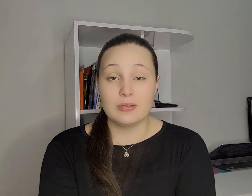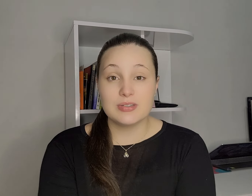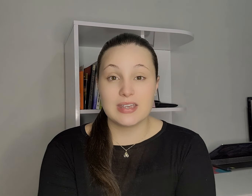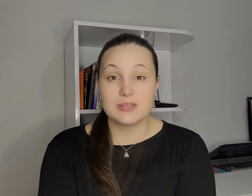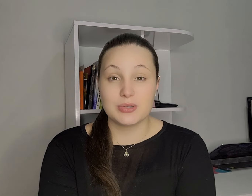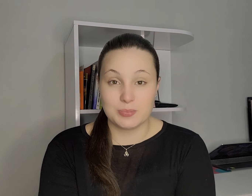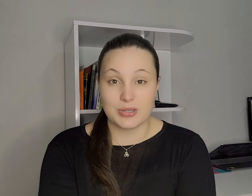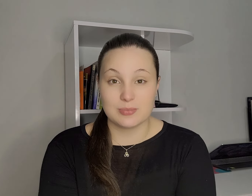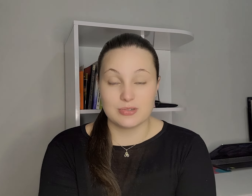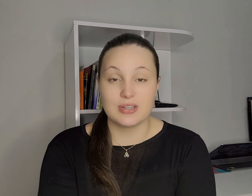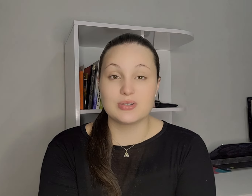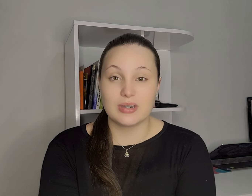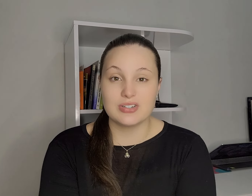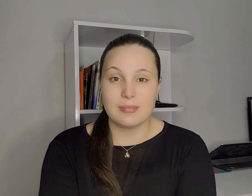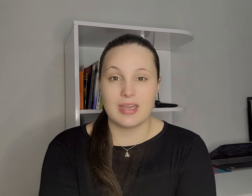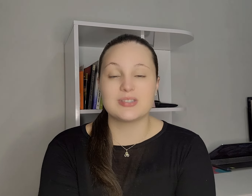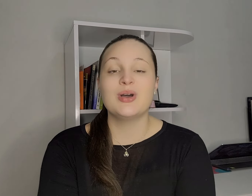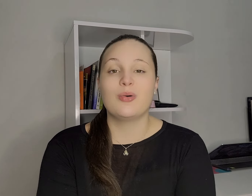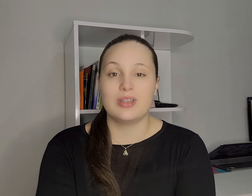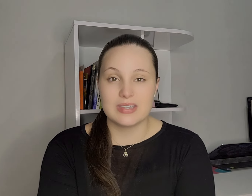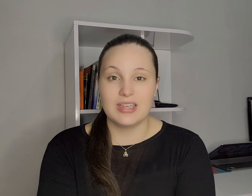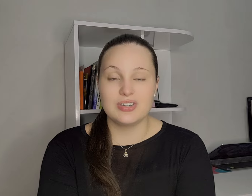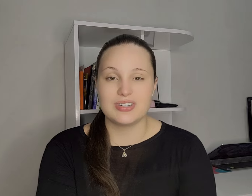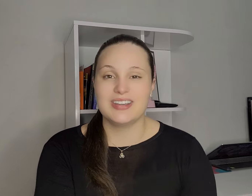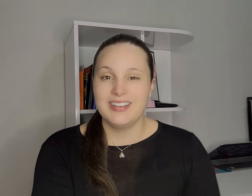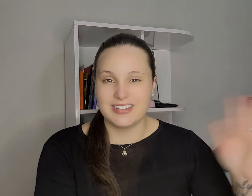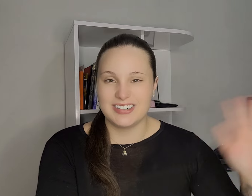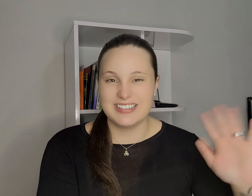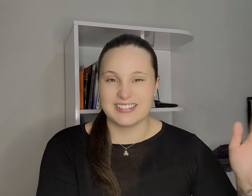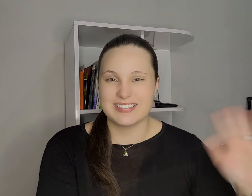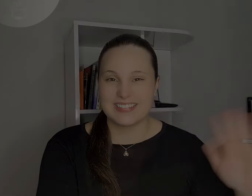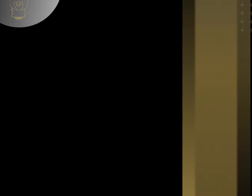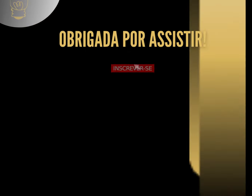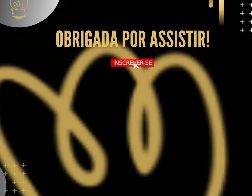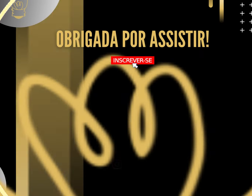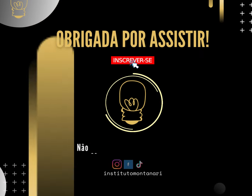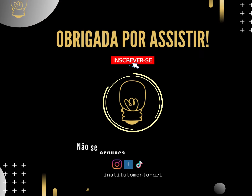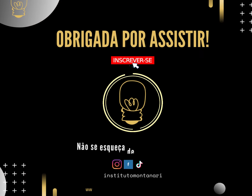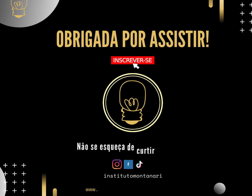Aguardo vocês nos próximos vídeos, um grande abraço, um excelente dia e tchau, tchau!